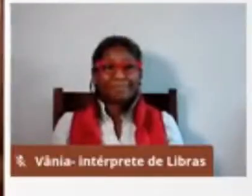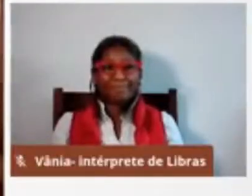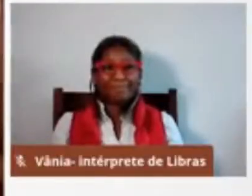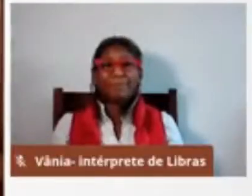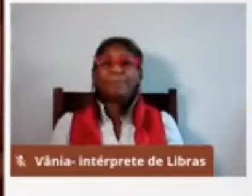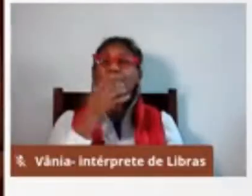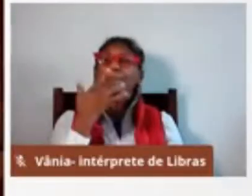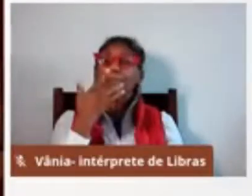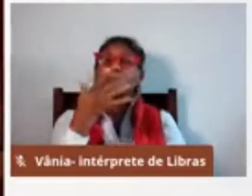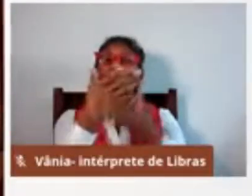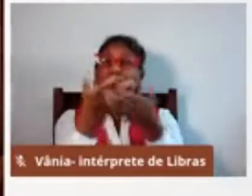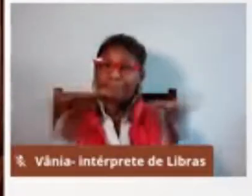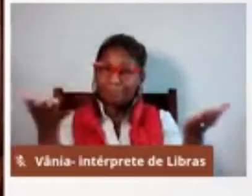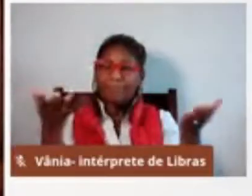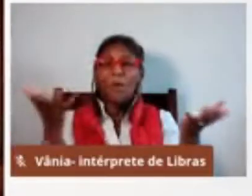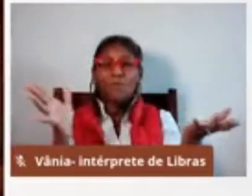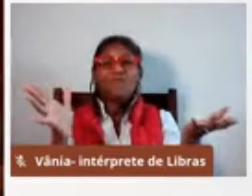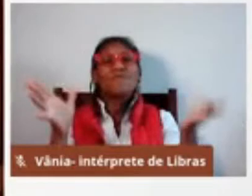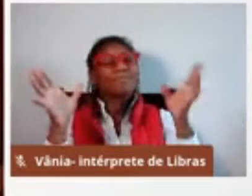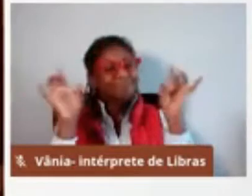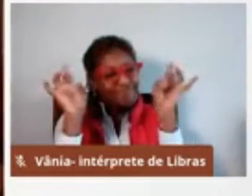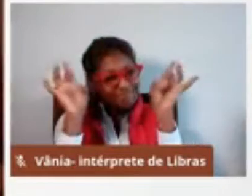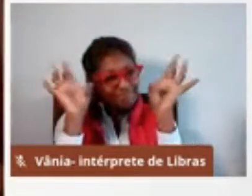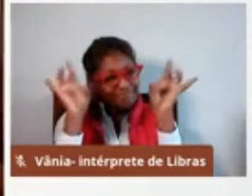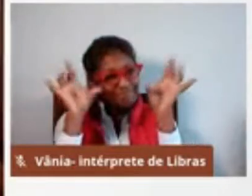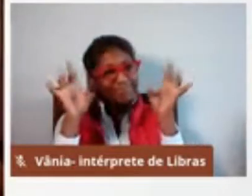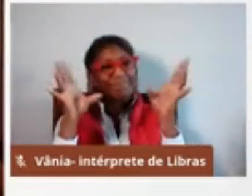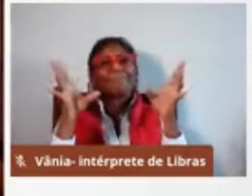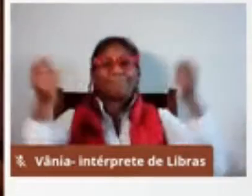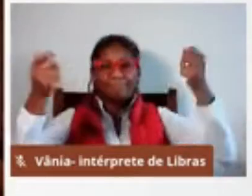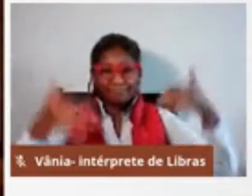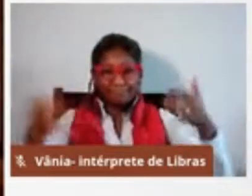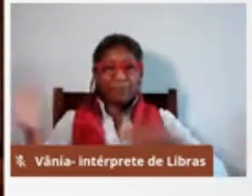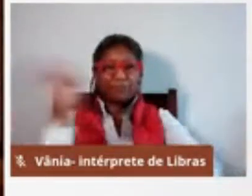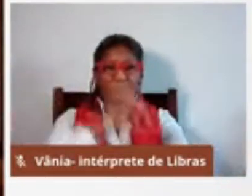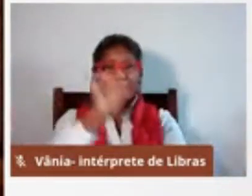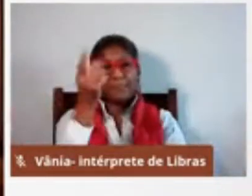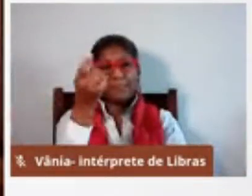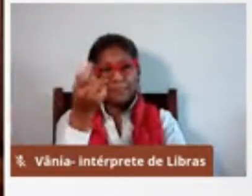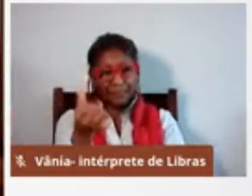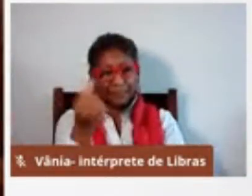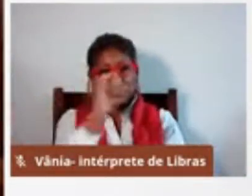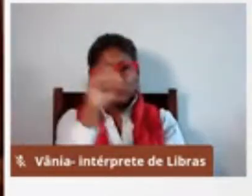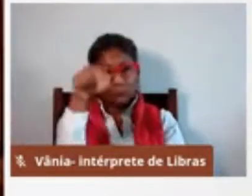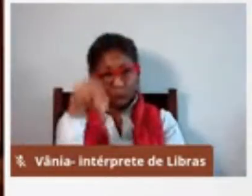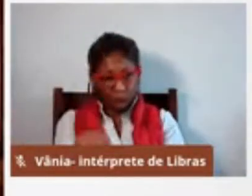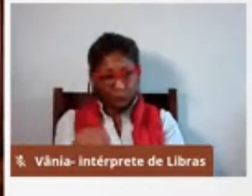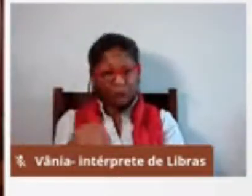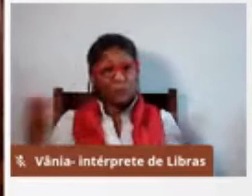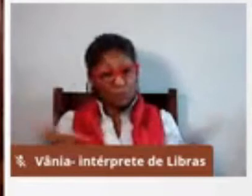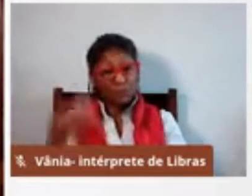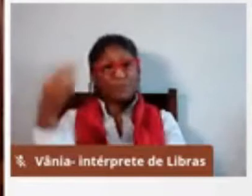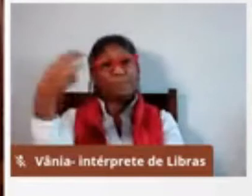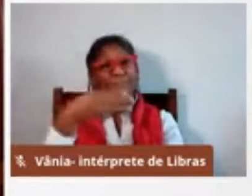Muito boa tarde a todos. A gente está fazendo uma live extraordinária nesse dia 16 de junho, nesta